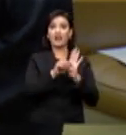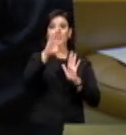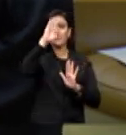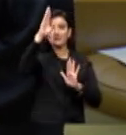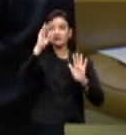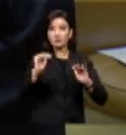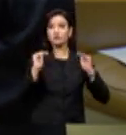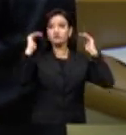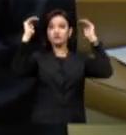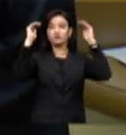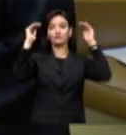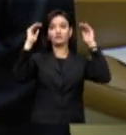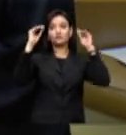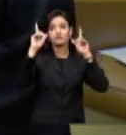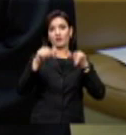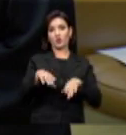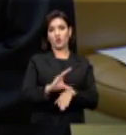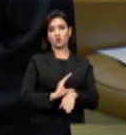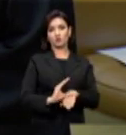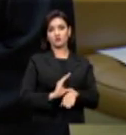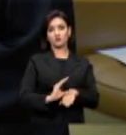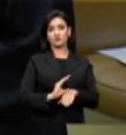país?